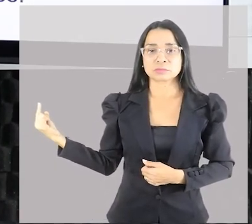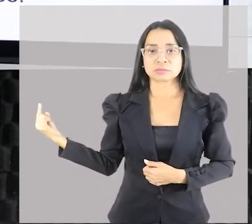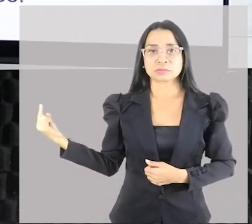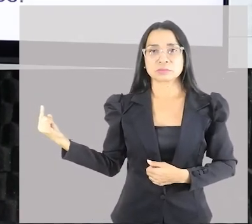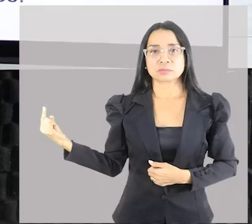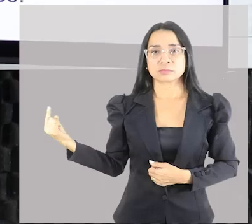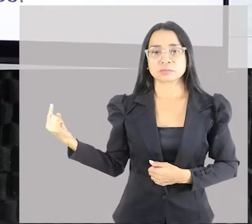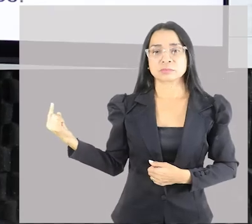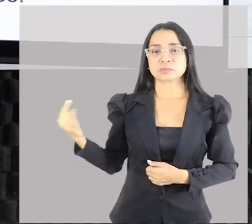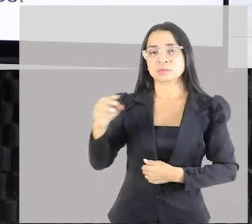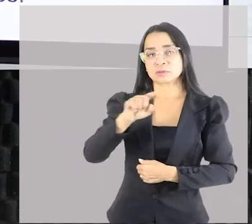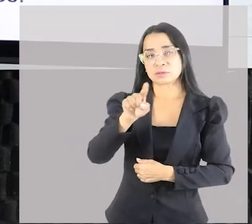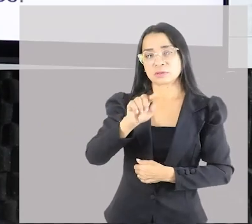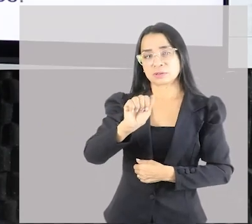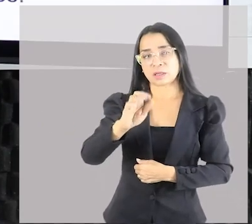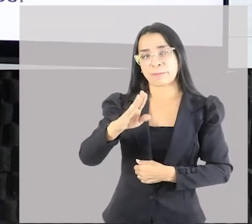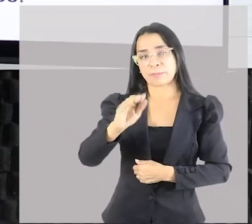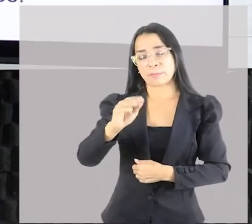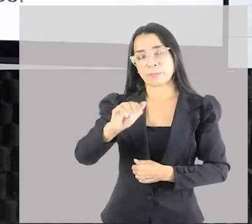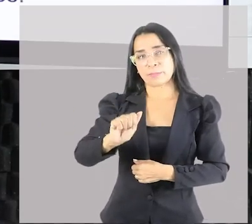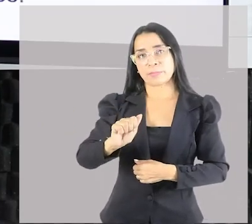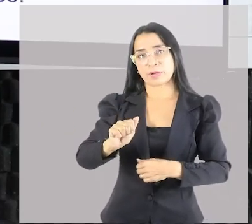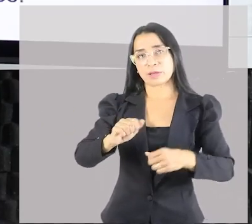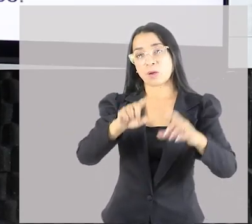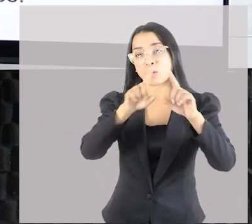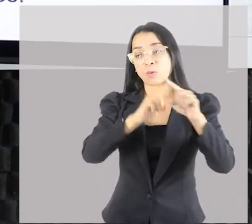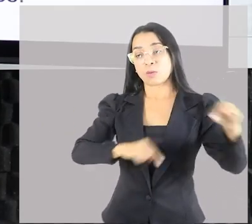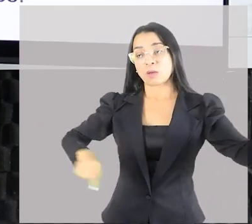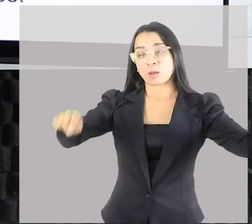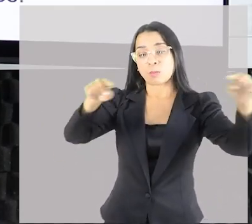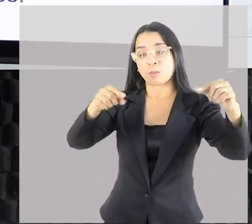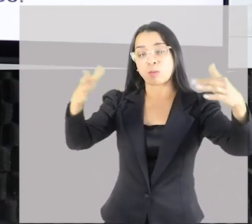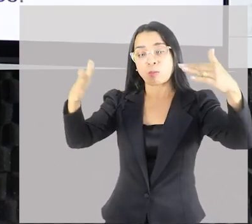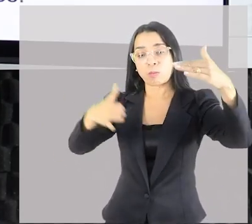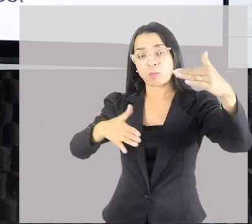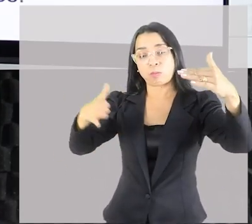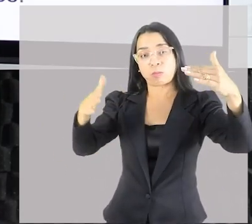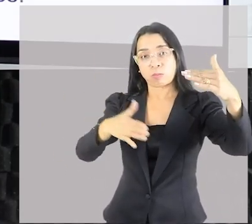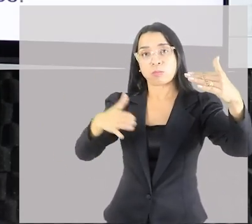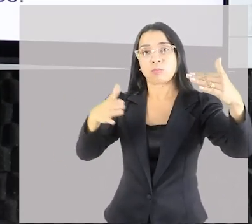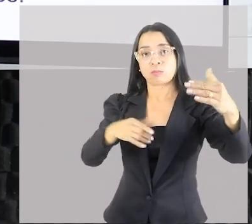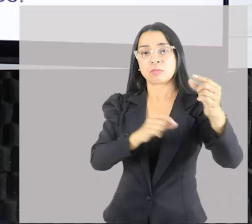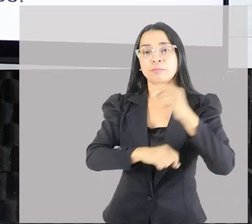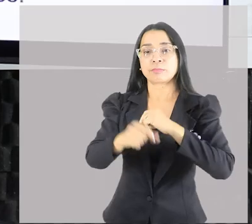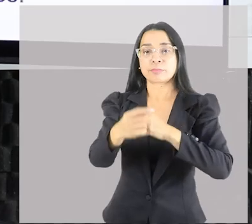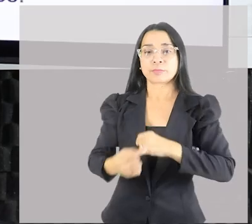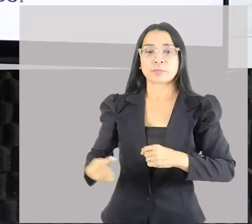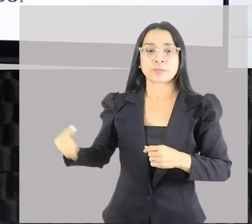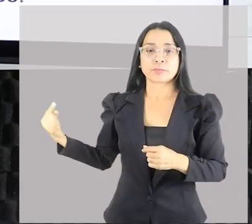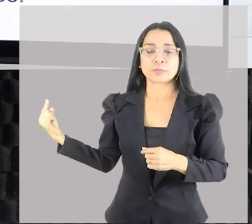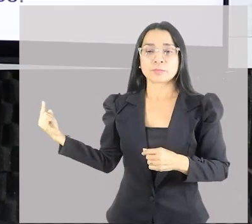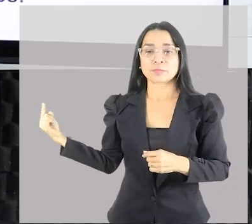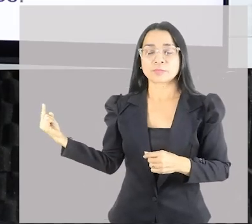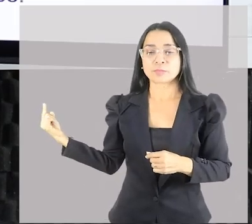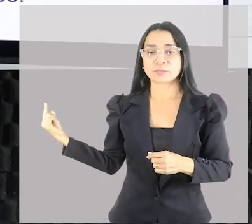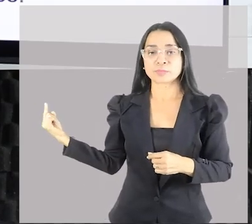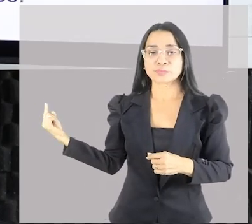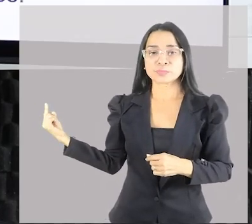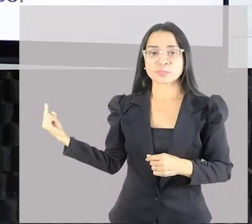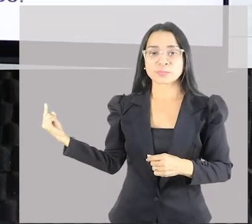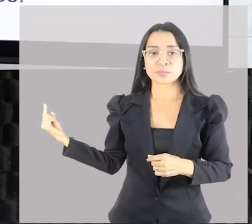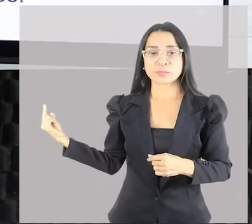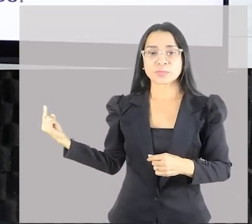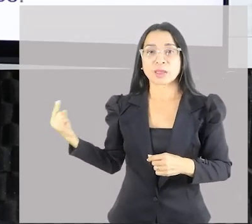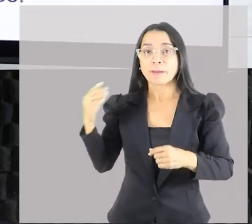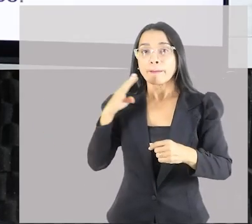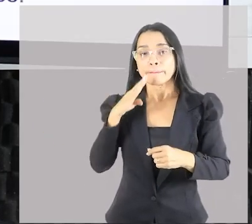um tambor bem grande. Vou mostrar já para vocês. Os principais grupos de zabumbas são o Boi de Leonardo, Boi da Vila Passo, Boi da Fé em